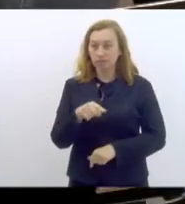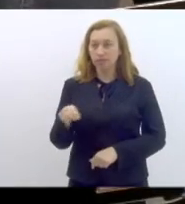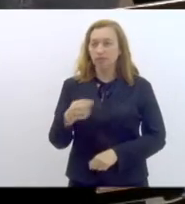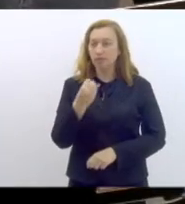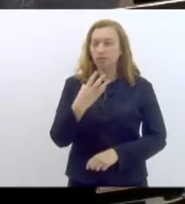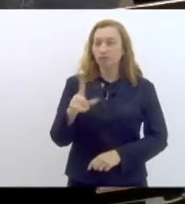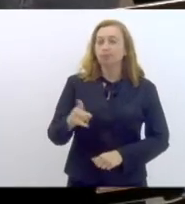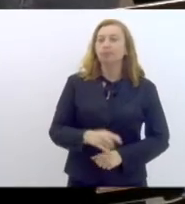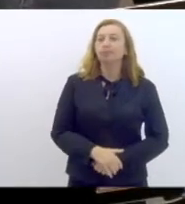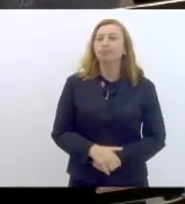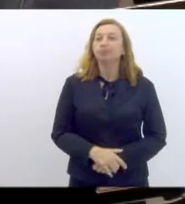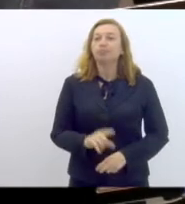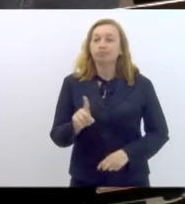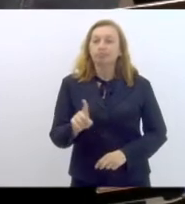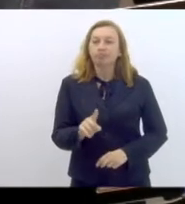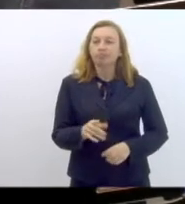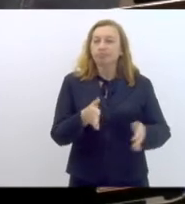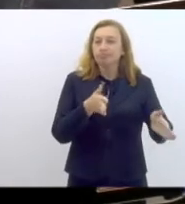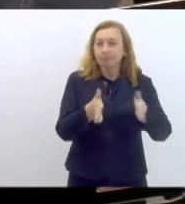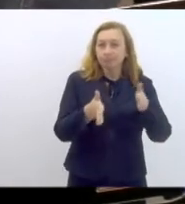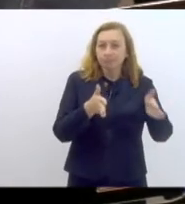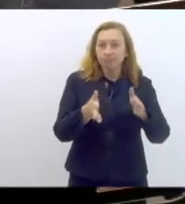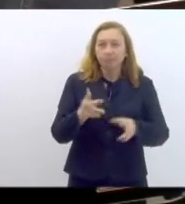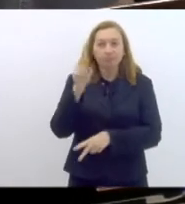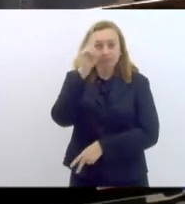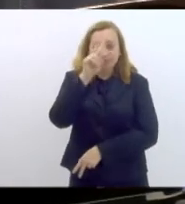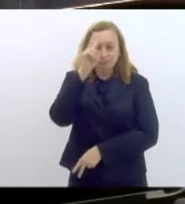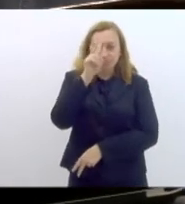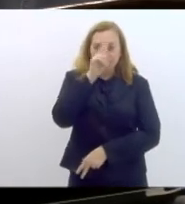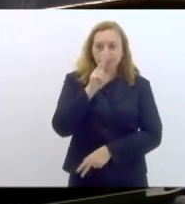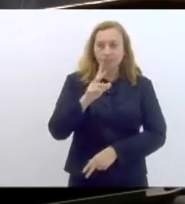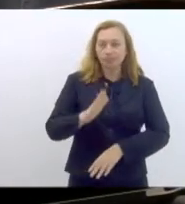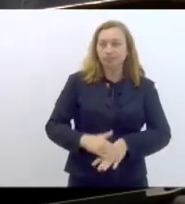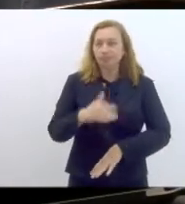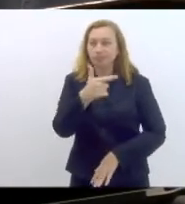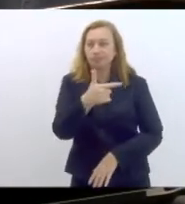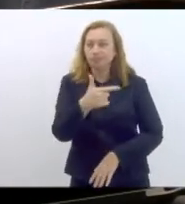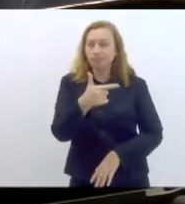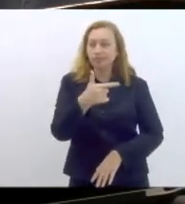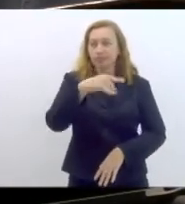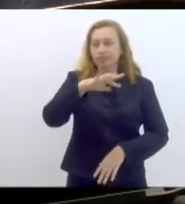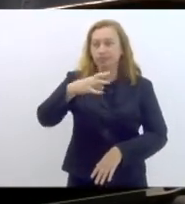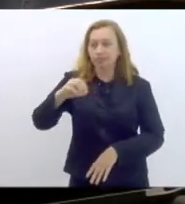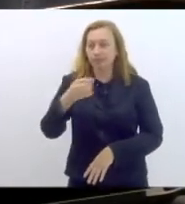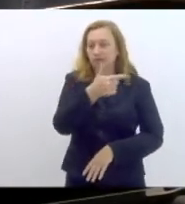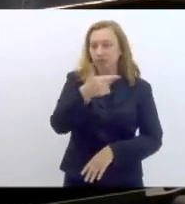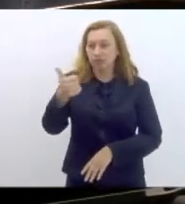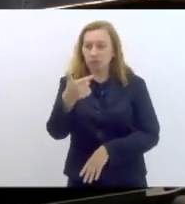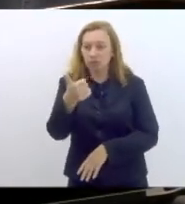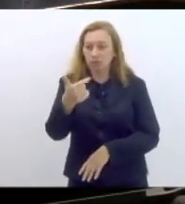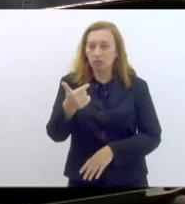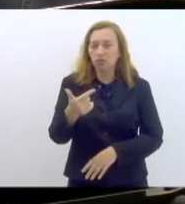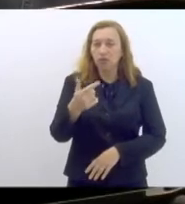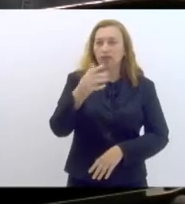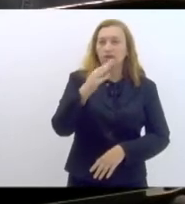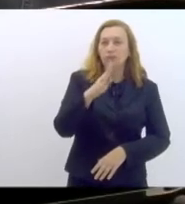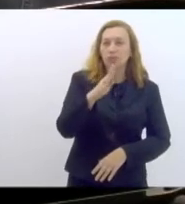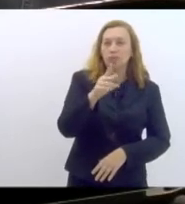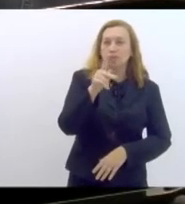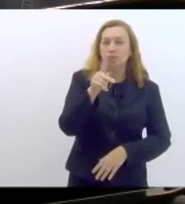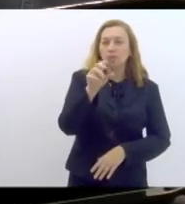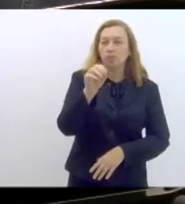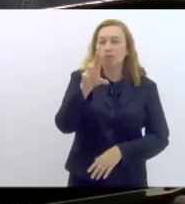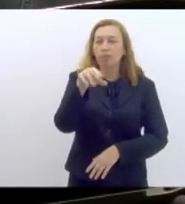pontuação. E aí, então, nesse cenário desse período, né, lembrando esse período, até maio de 2022, a poupança seria mais vantajosa para a gente